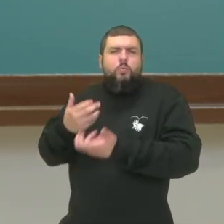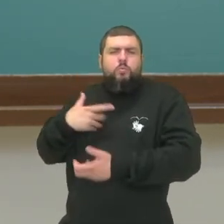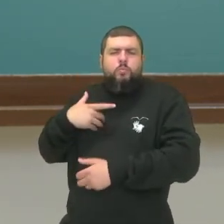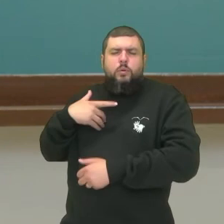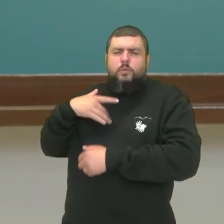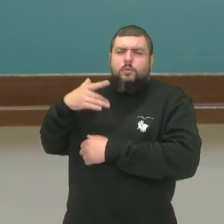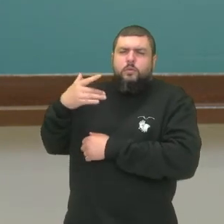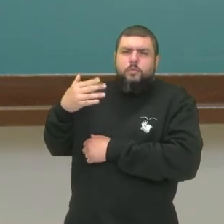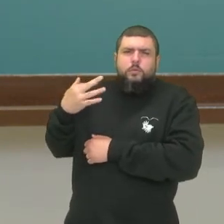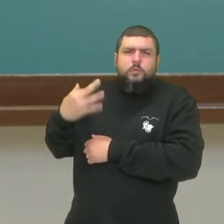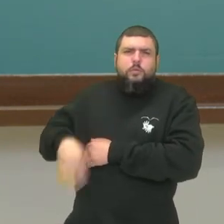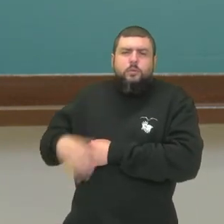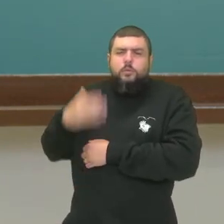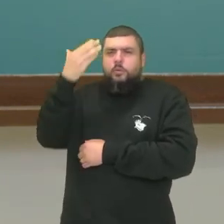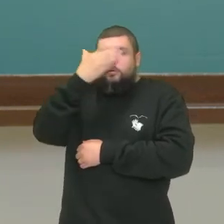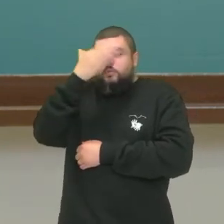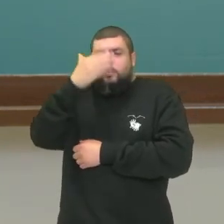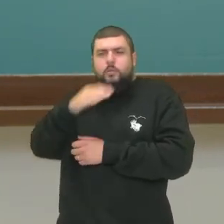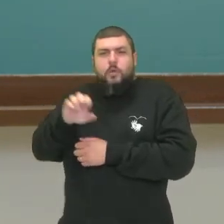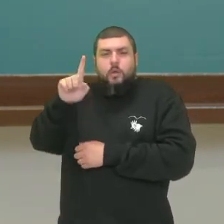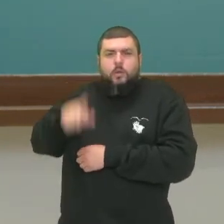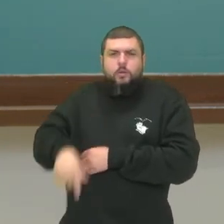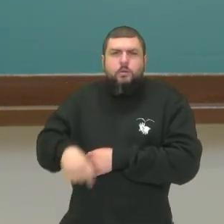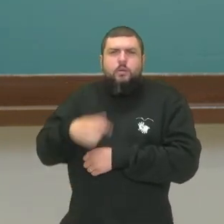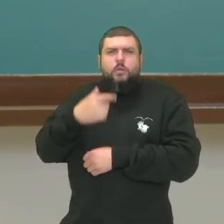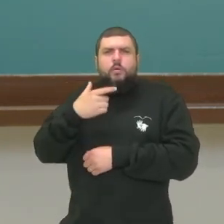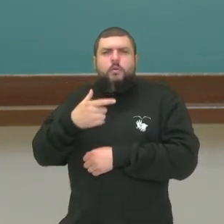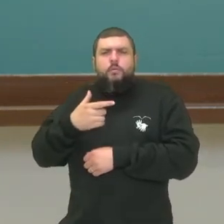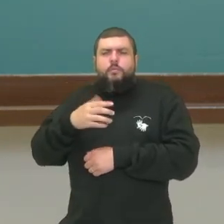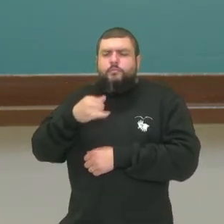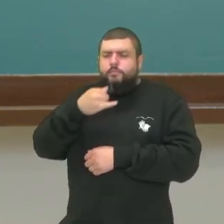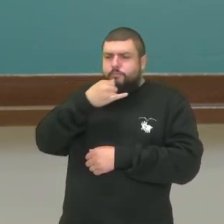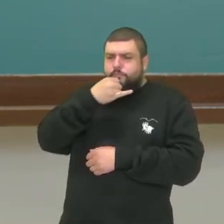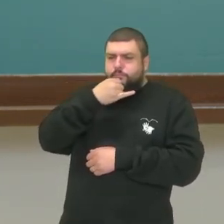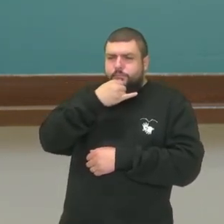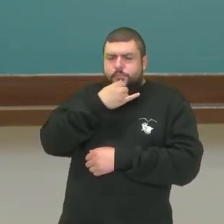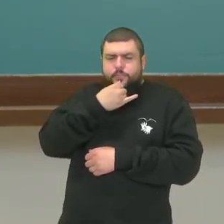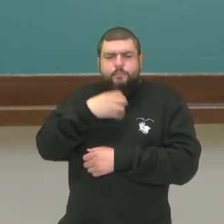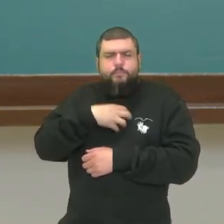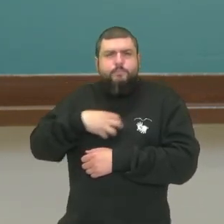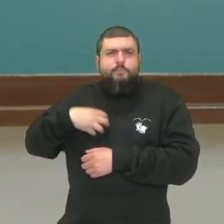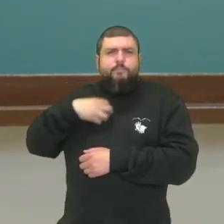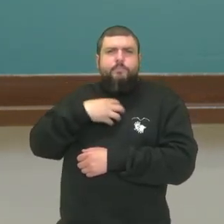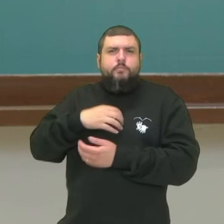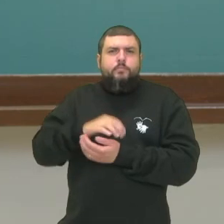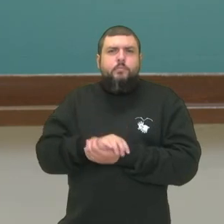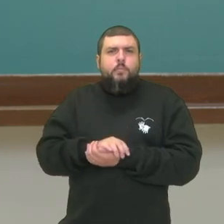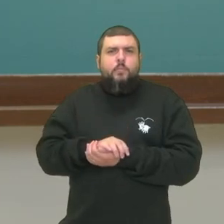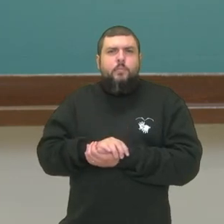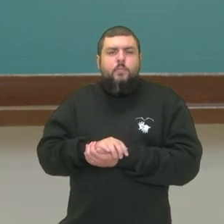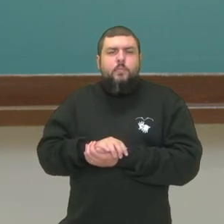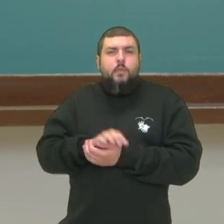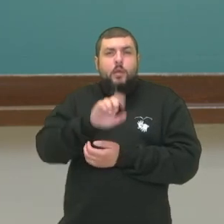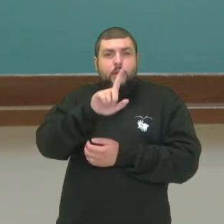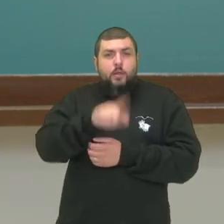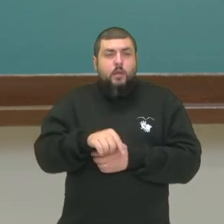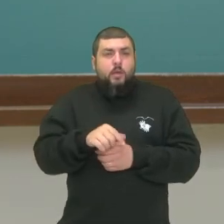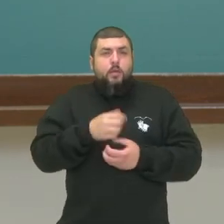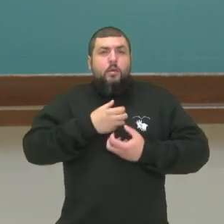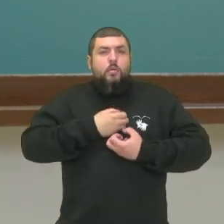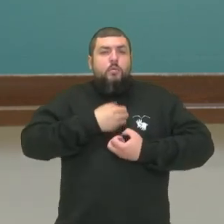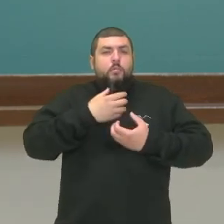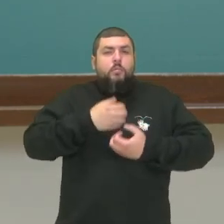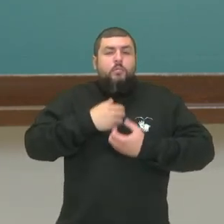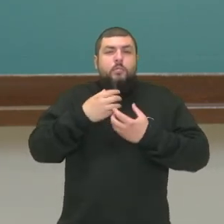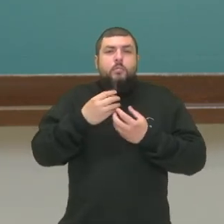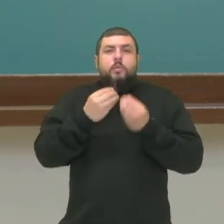sente, é um contentamento descontente. Esse é um poema de Camões, que está presente na música do Legião, por